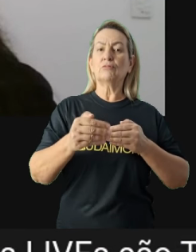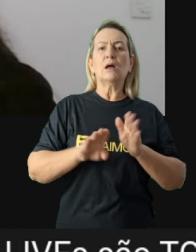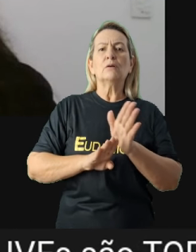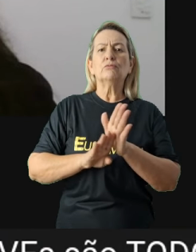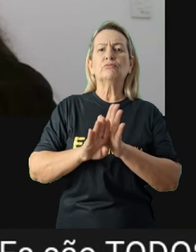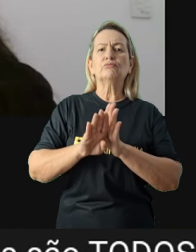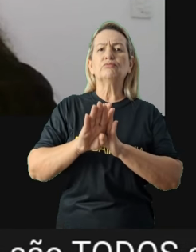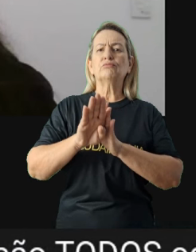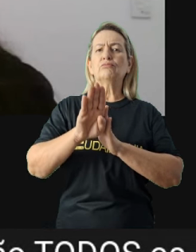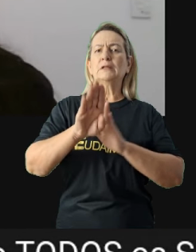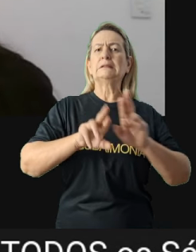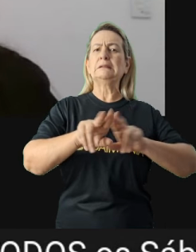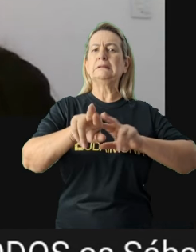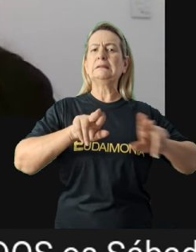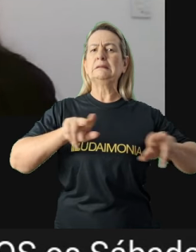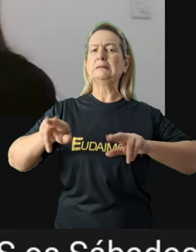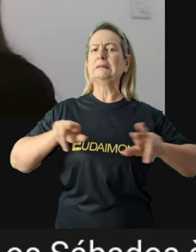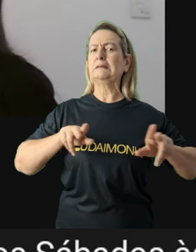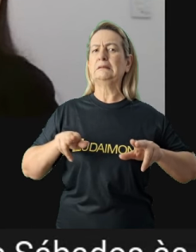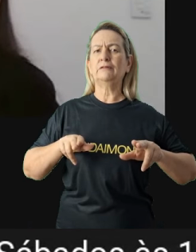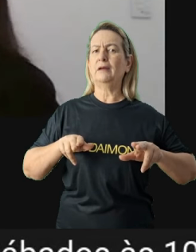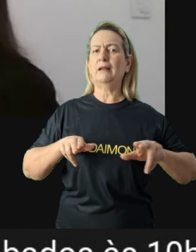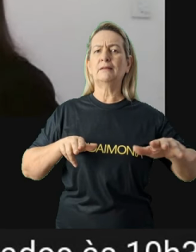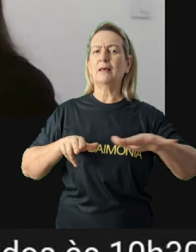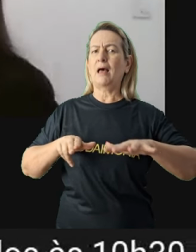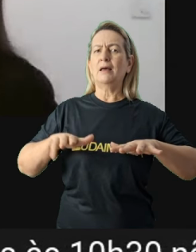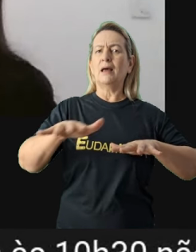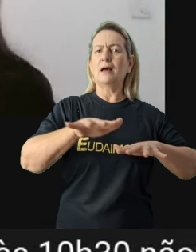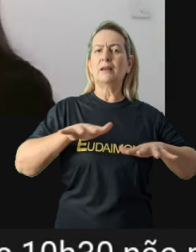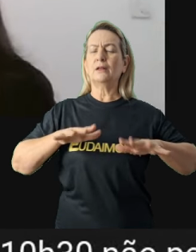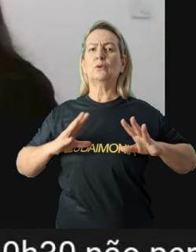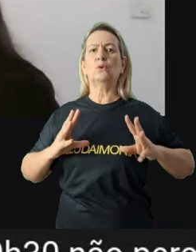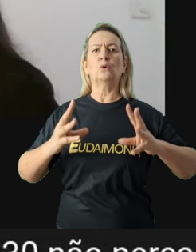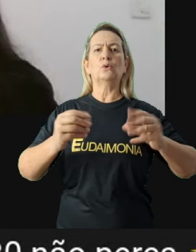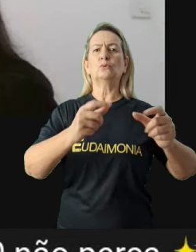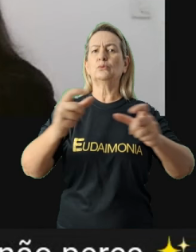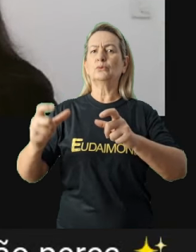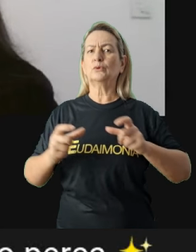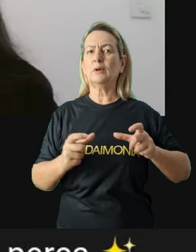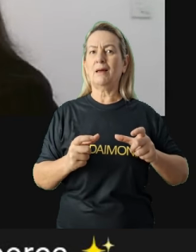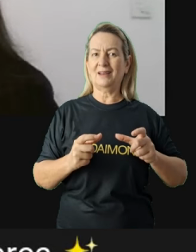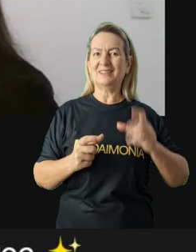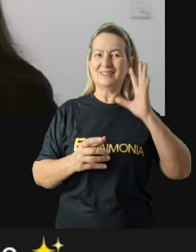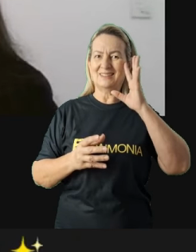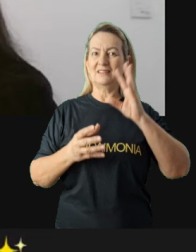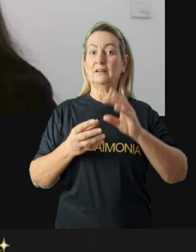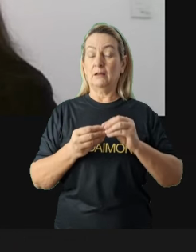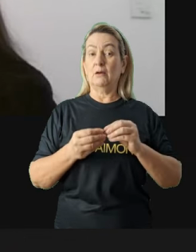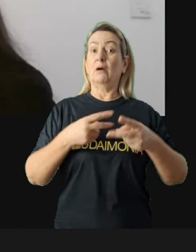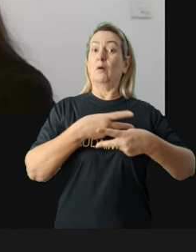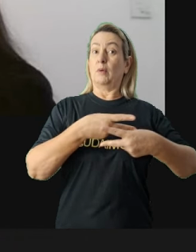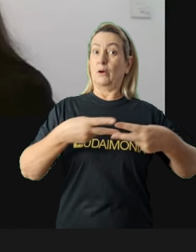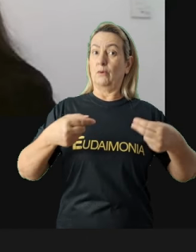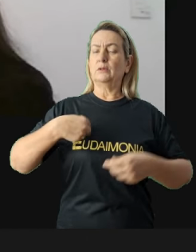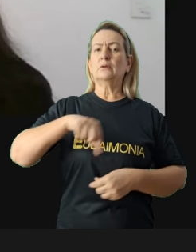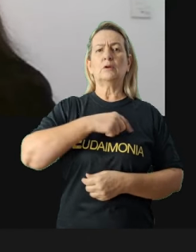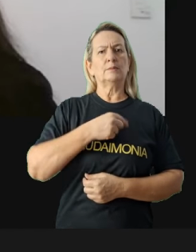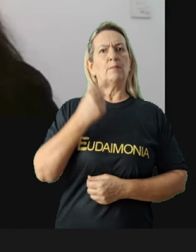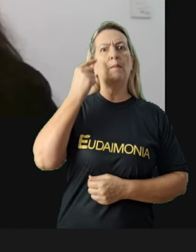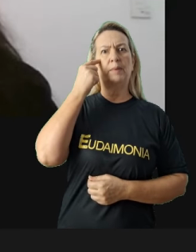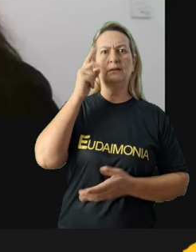artificial ela caminha em vários, né, Dos dois lados, né? exatamente,